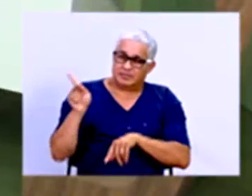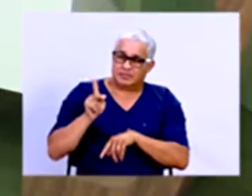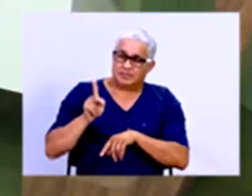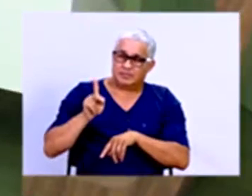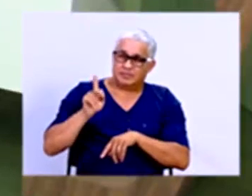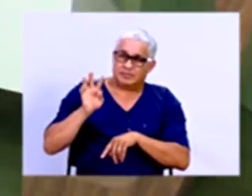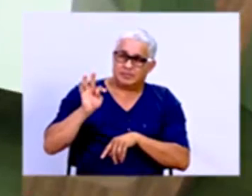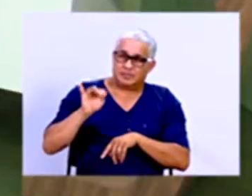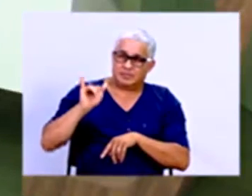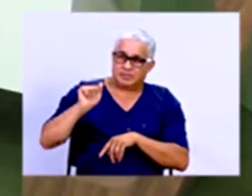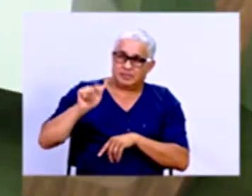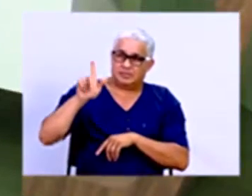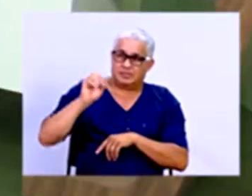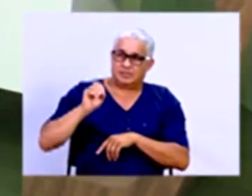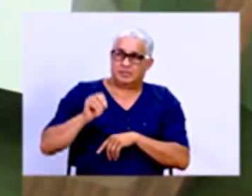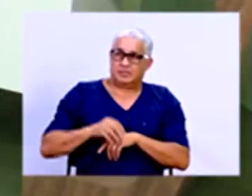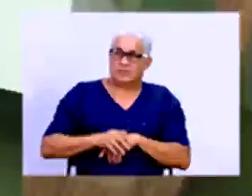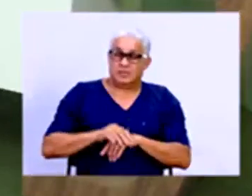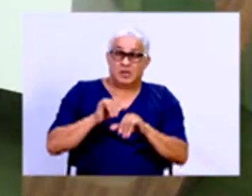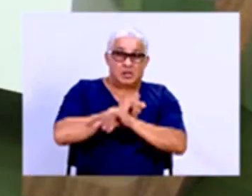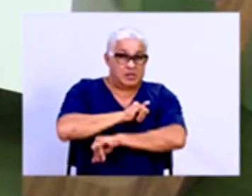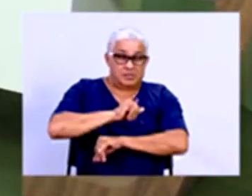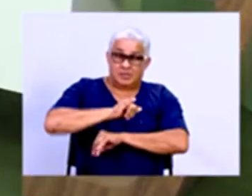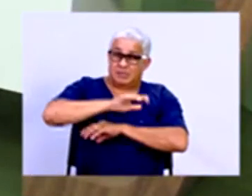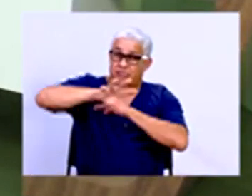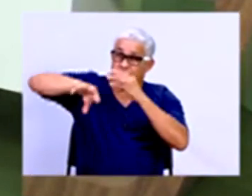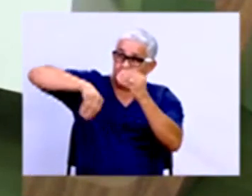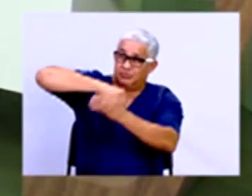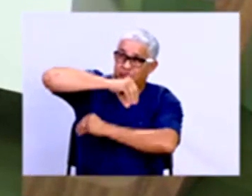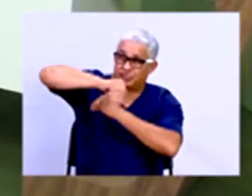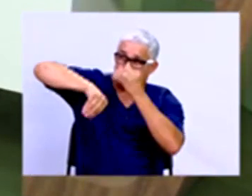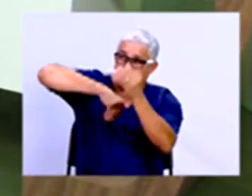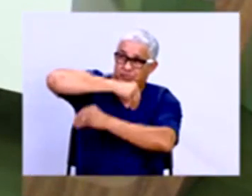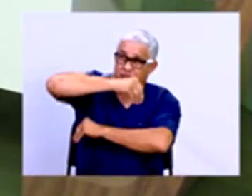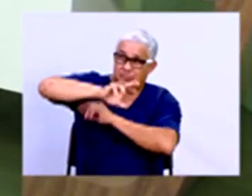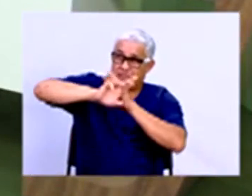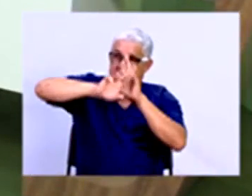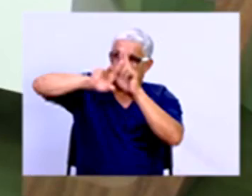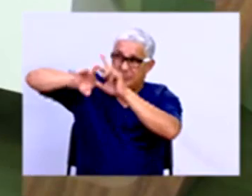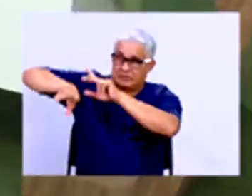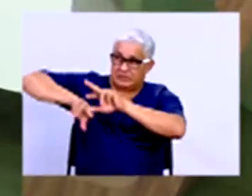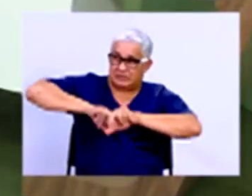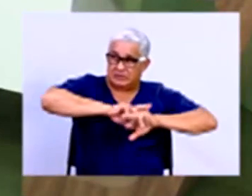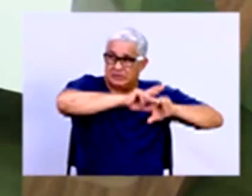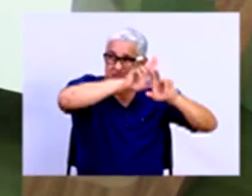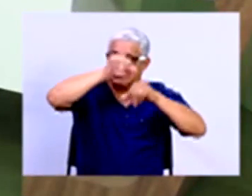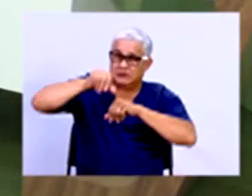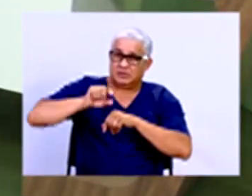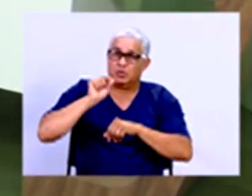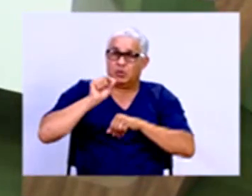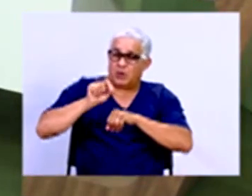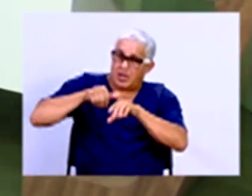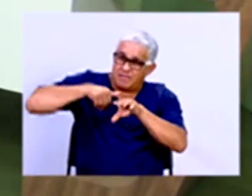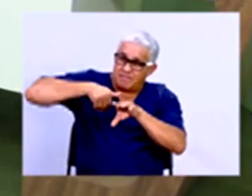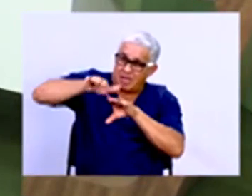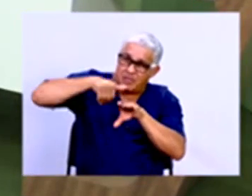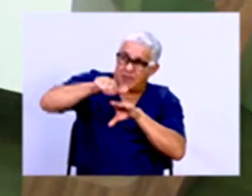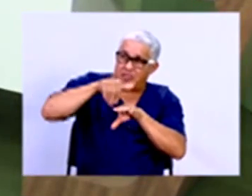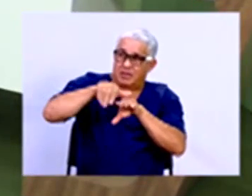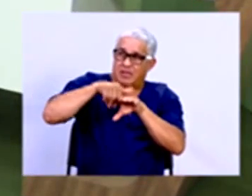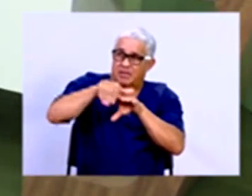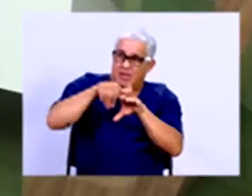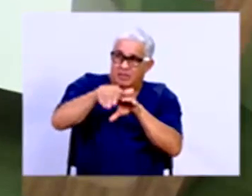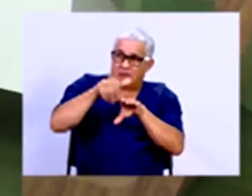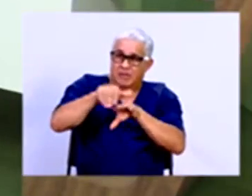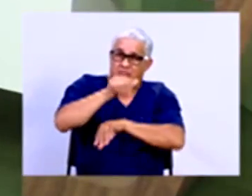um emaranhado de informações aí para os nossos alunos, né? Qual a dica aí que o senhor dá aí para